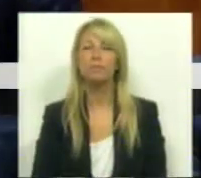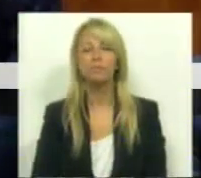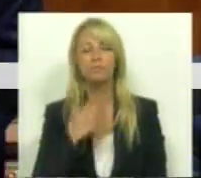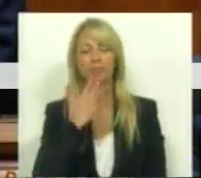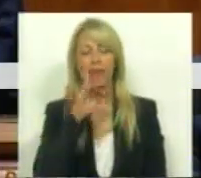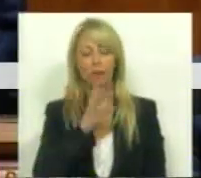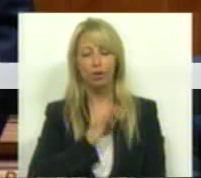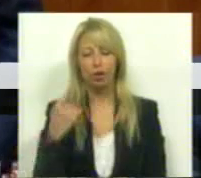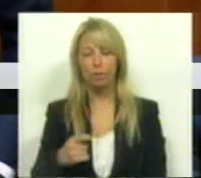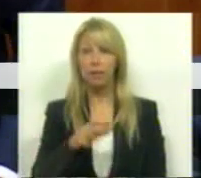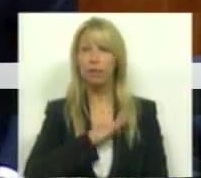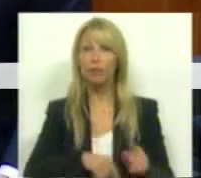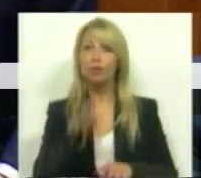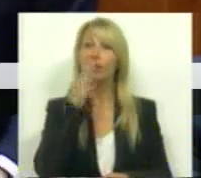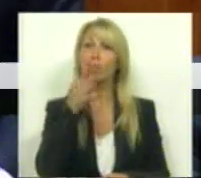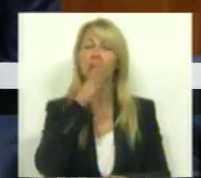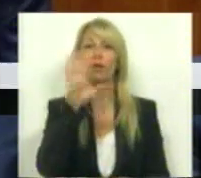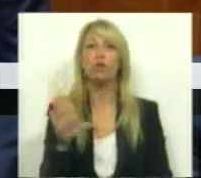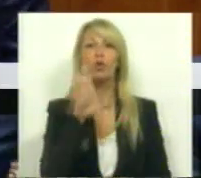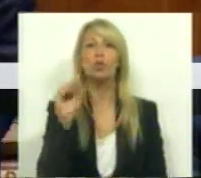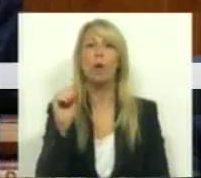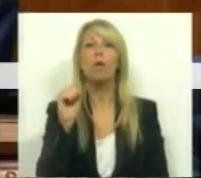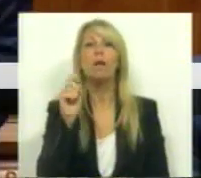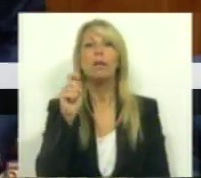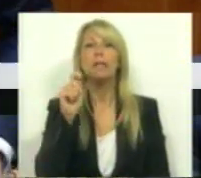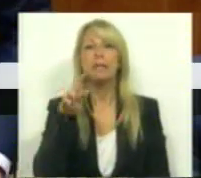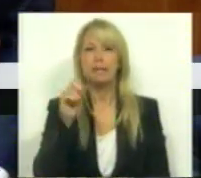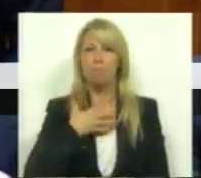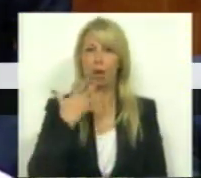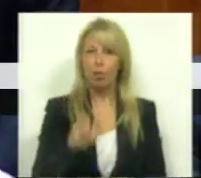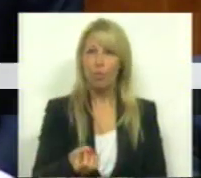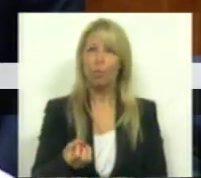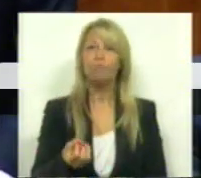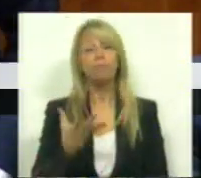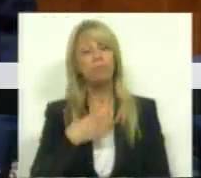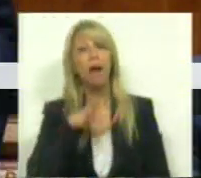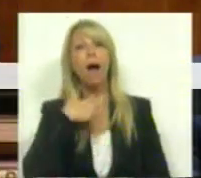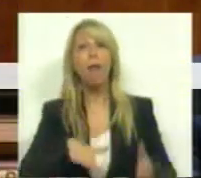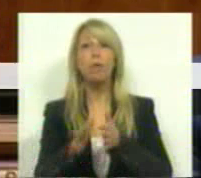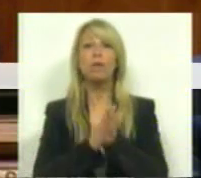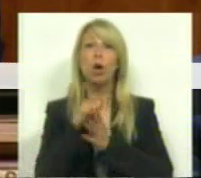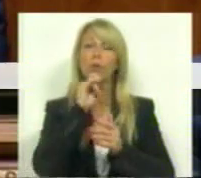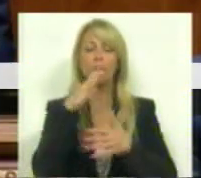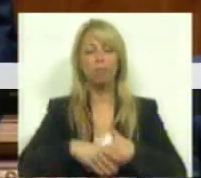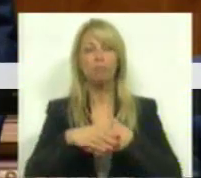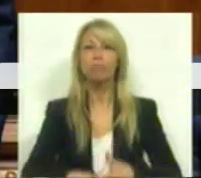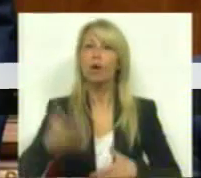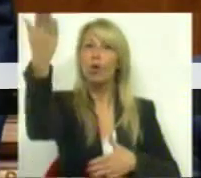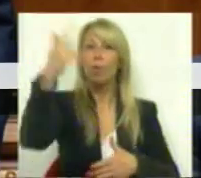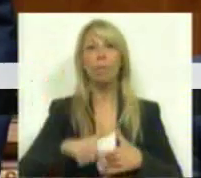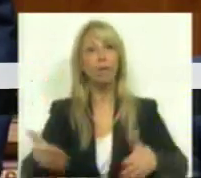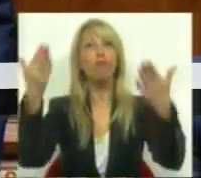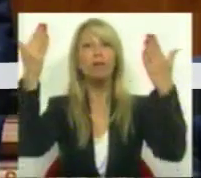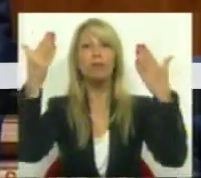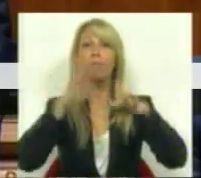Obrigado, Sra. Presidente. Sr. Deputado João Semedo, quero aproveitar esta oportunidade para o cumprimentar e felicitar